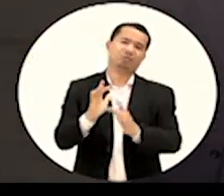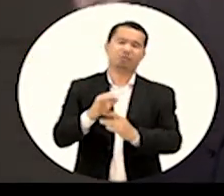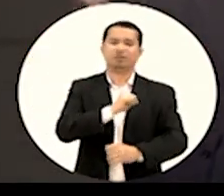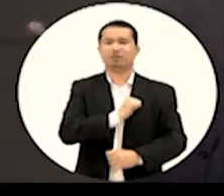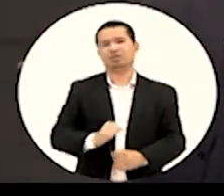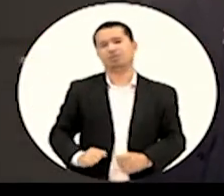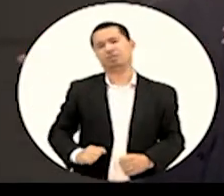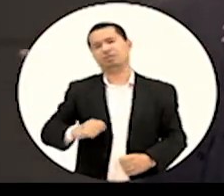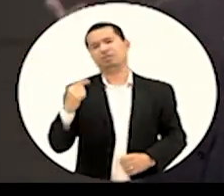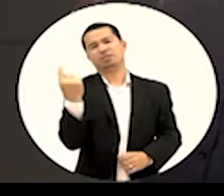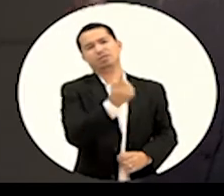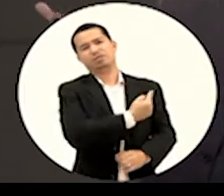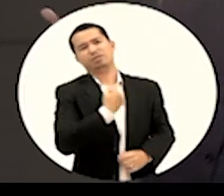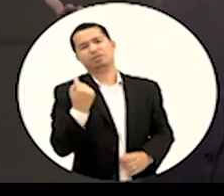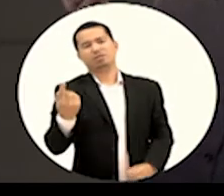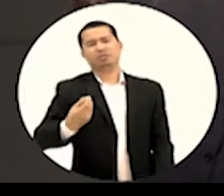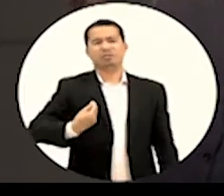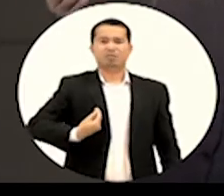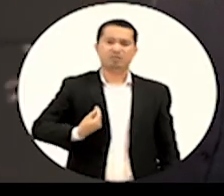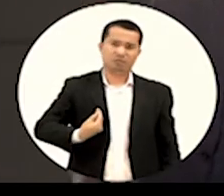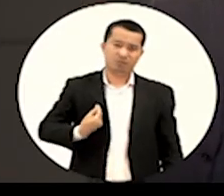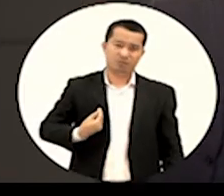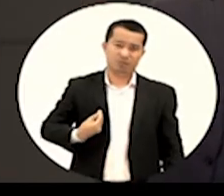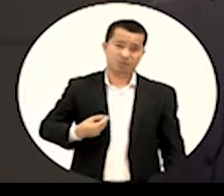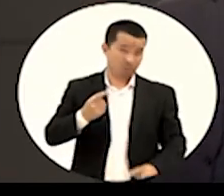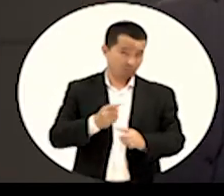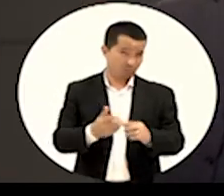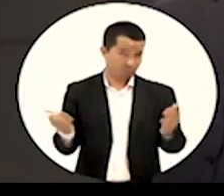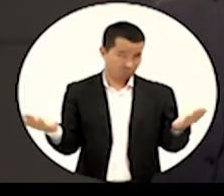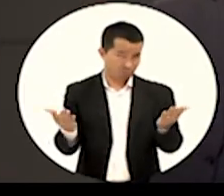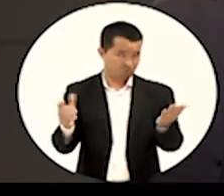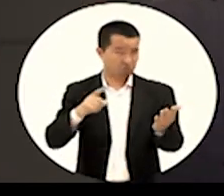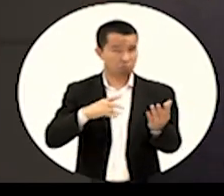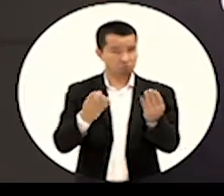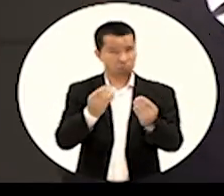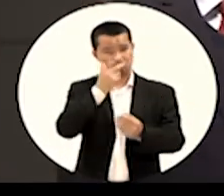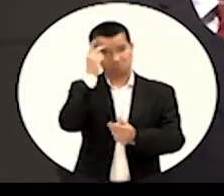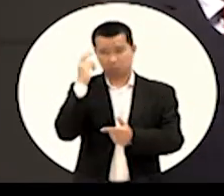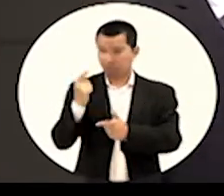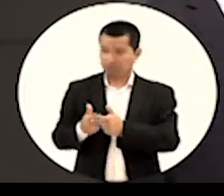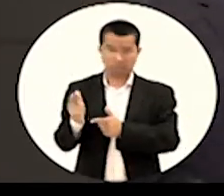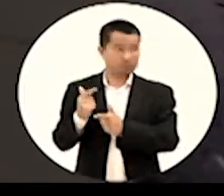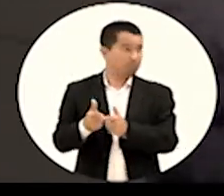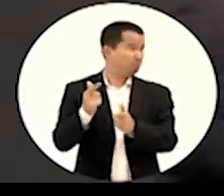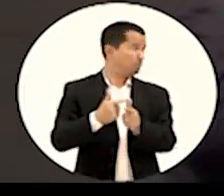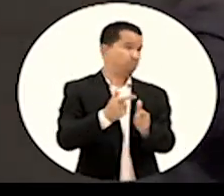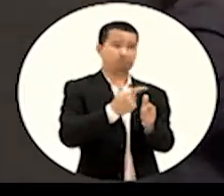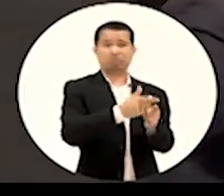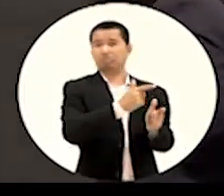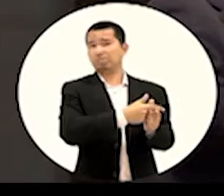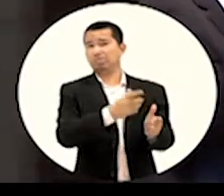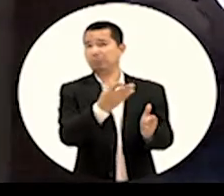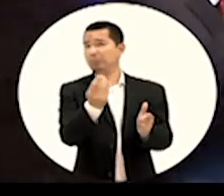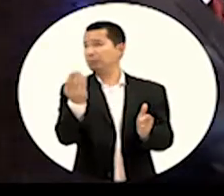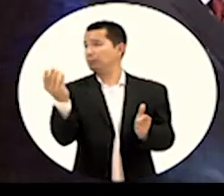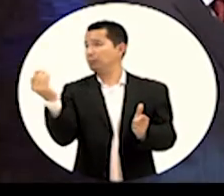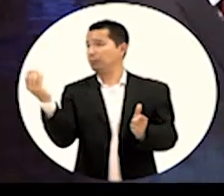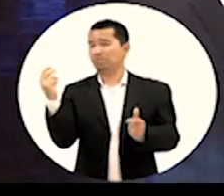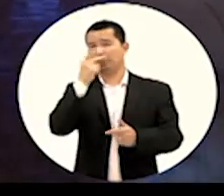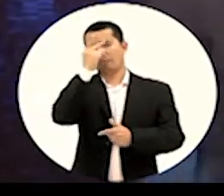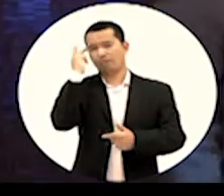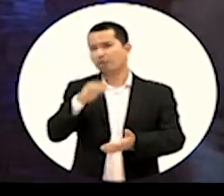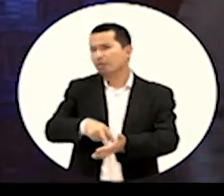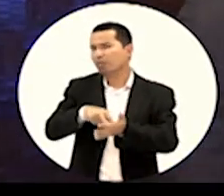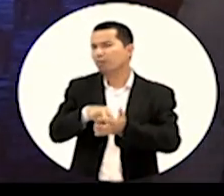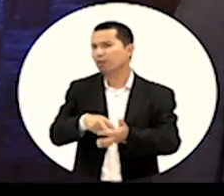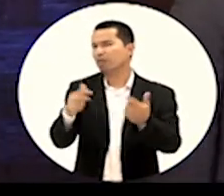incondicional a Jesus como Senhor da nossa vida. E é por isso que tem muita gente capengando, dentro das